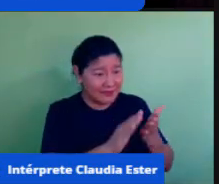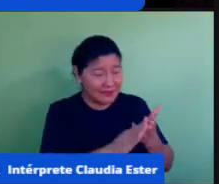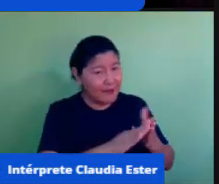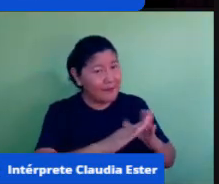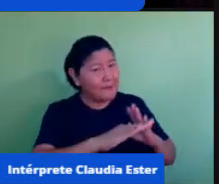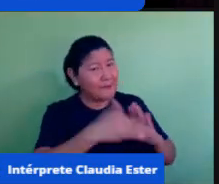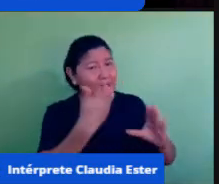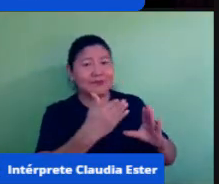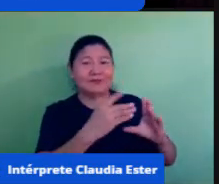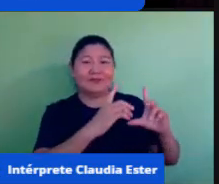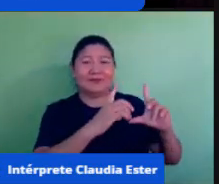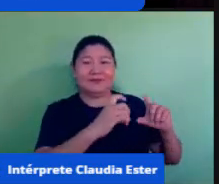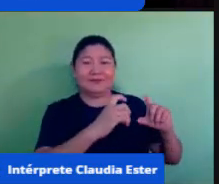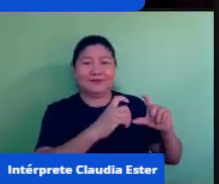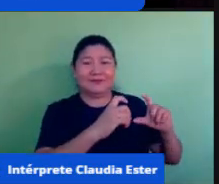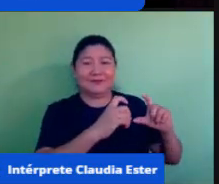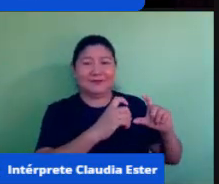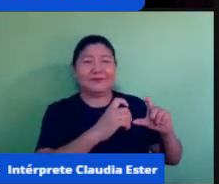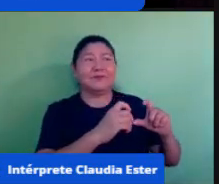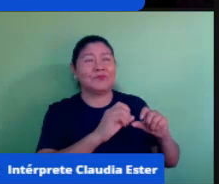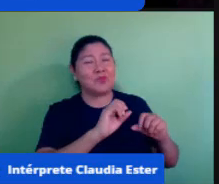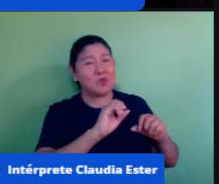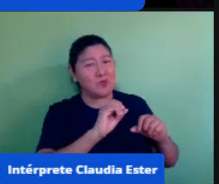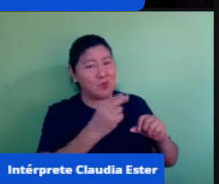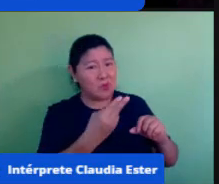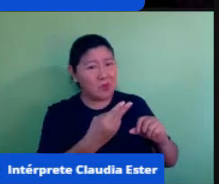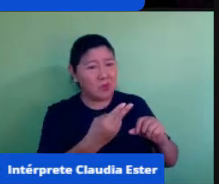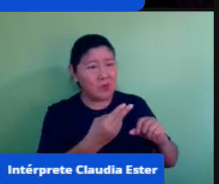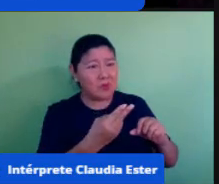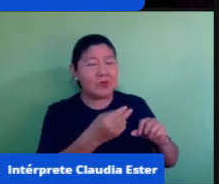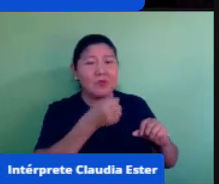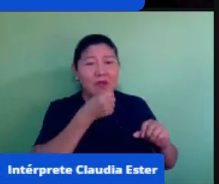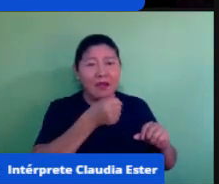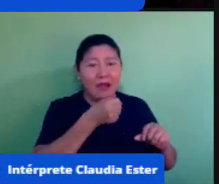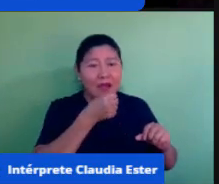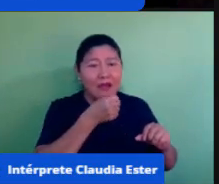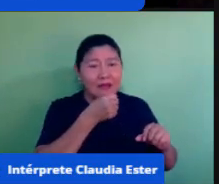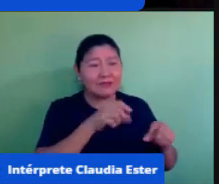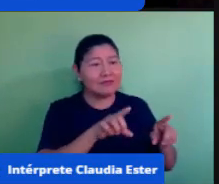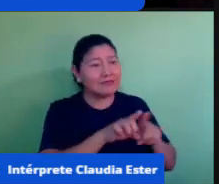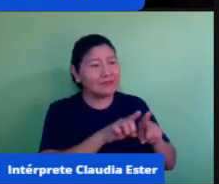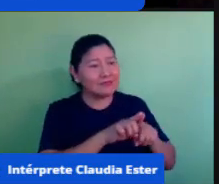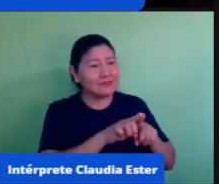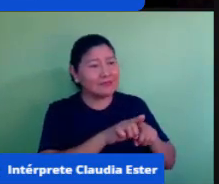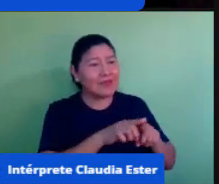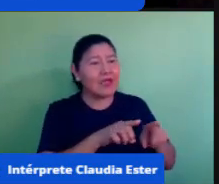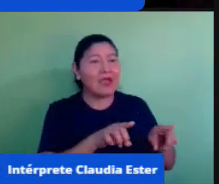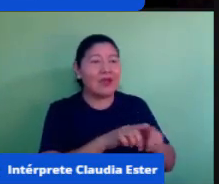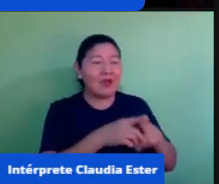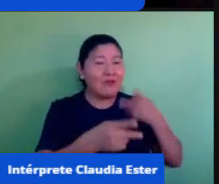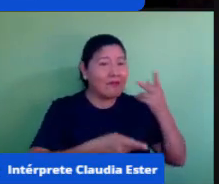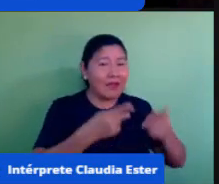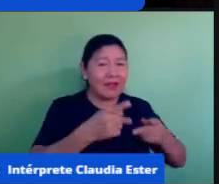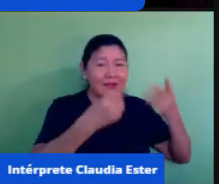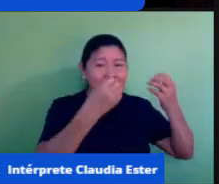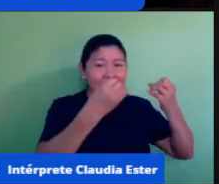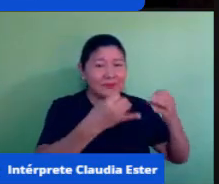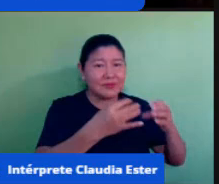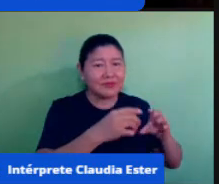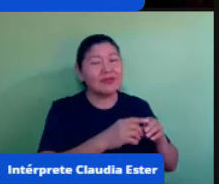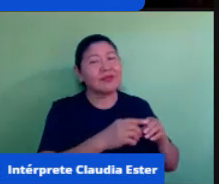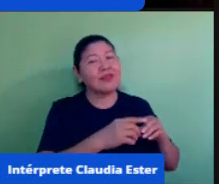você, mandando uma foto, ou mandando um áudio, ou agradecendo, ou comentando da atividade, você